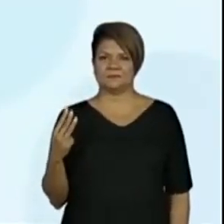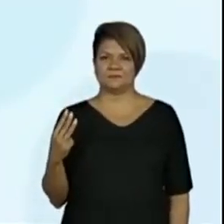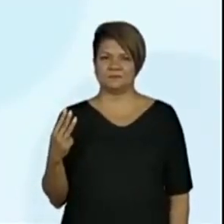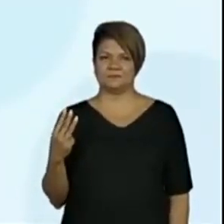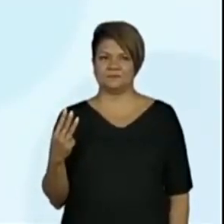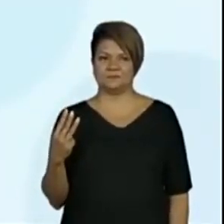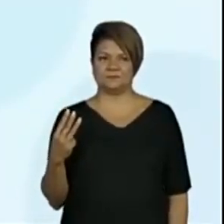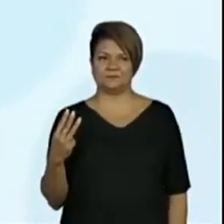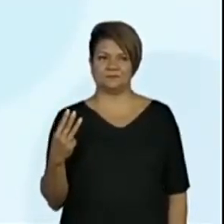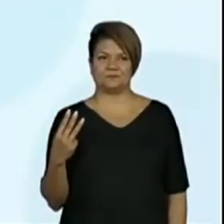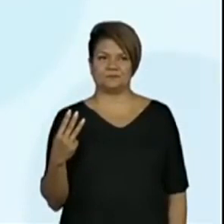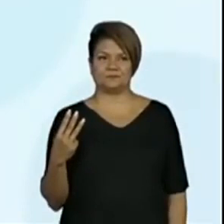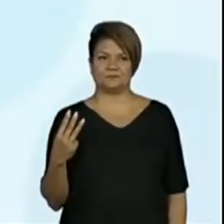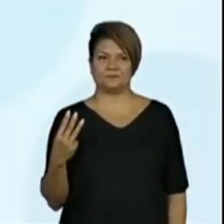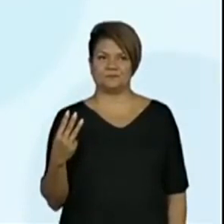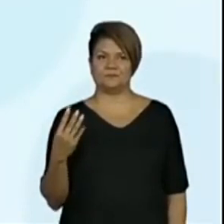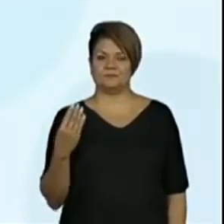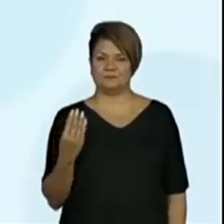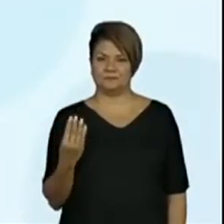três,